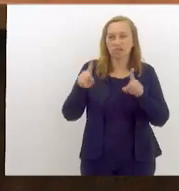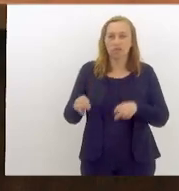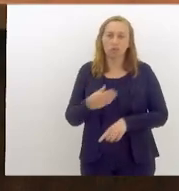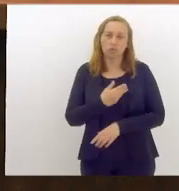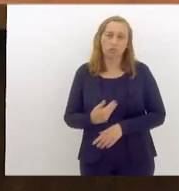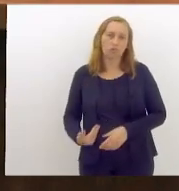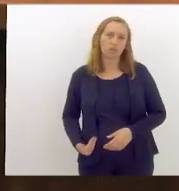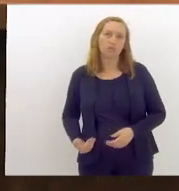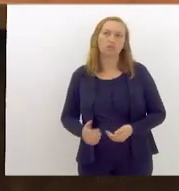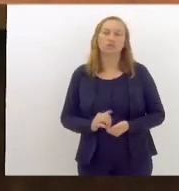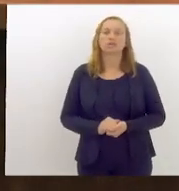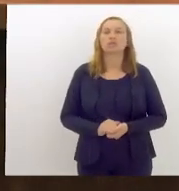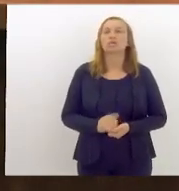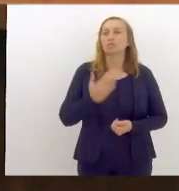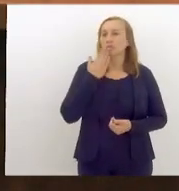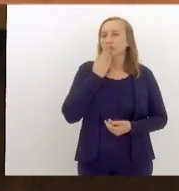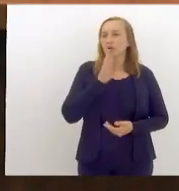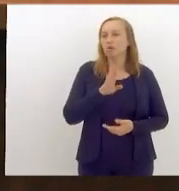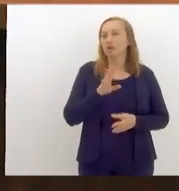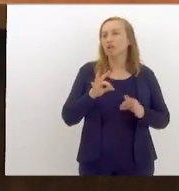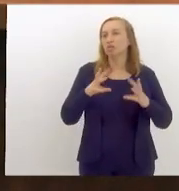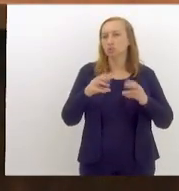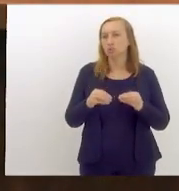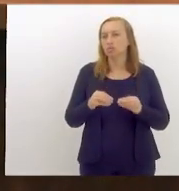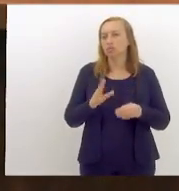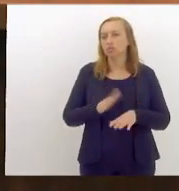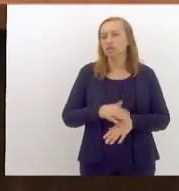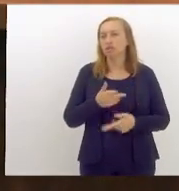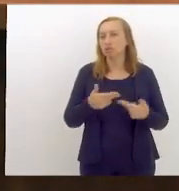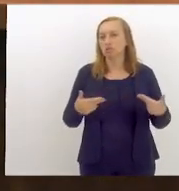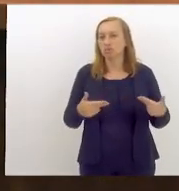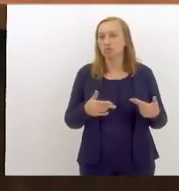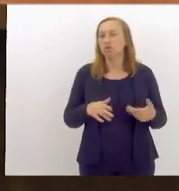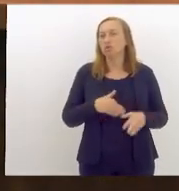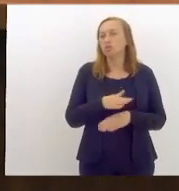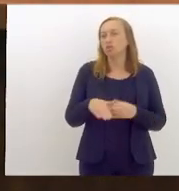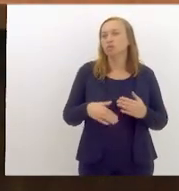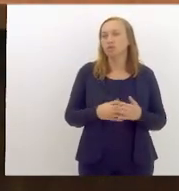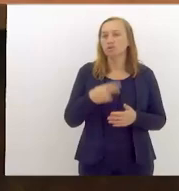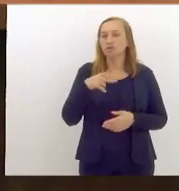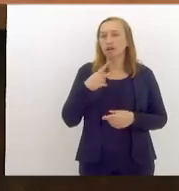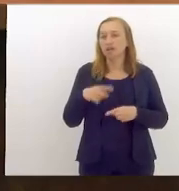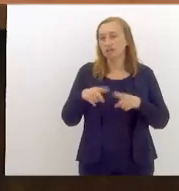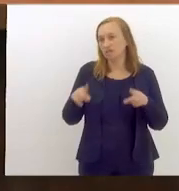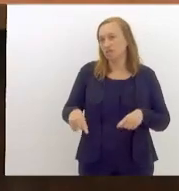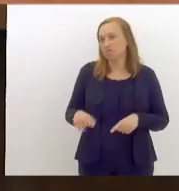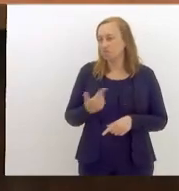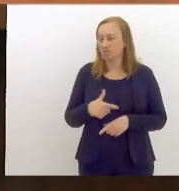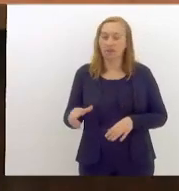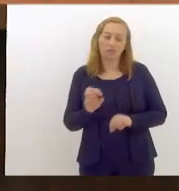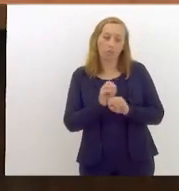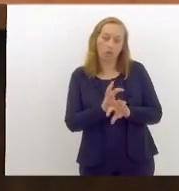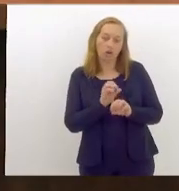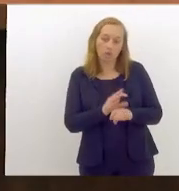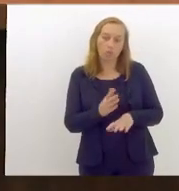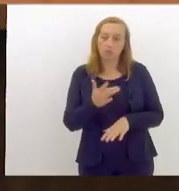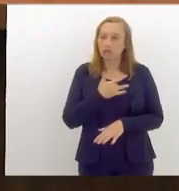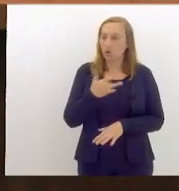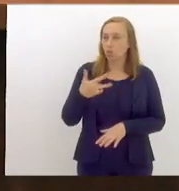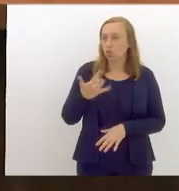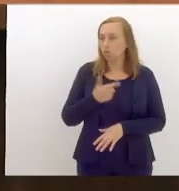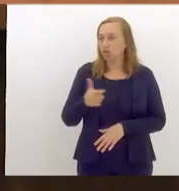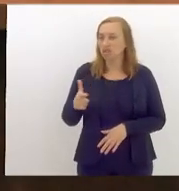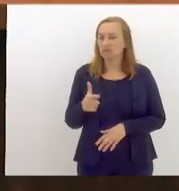todo mundo promete tudo e mais alguma coisa todo mundo diz que sem os servidores não há educação não há saúde